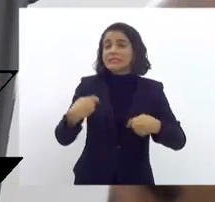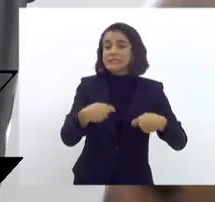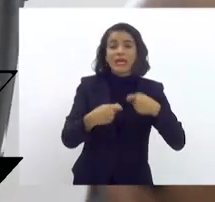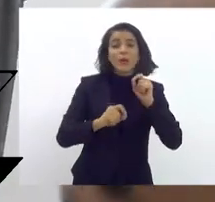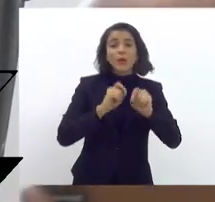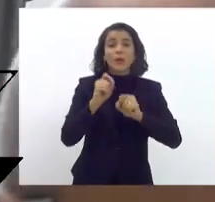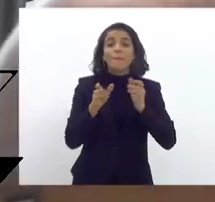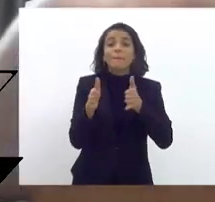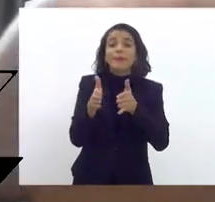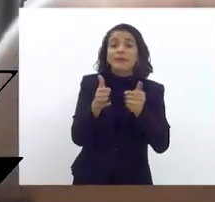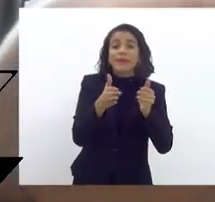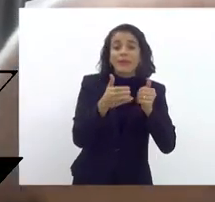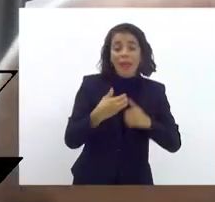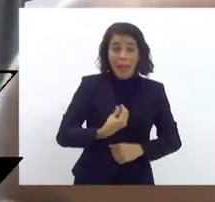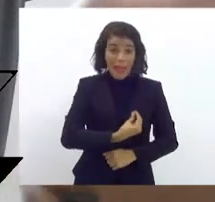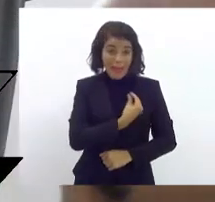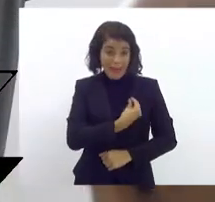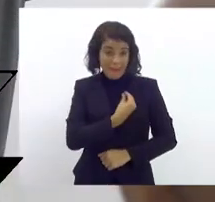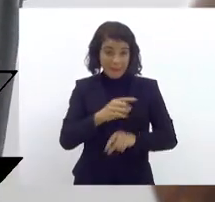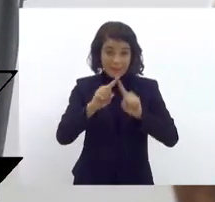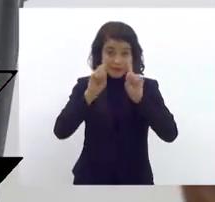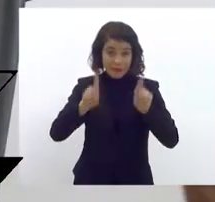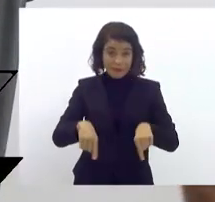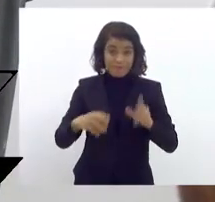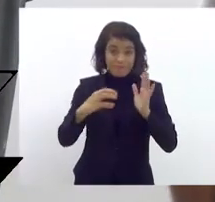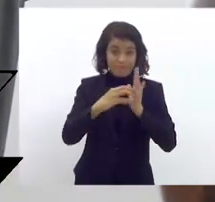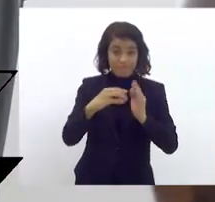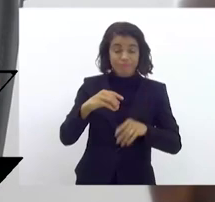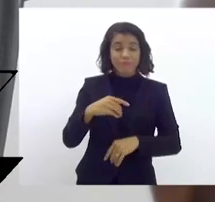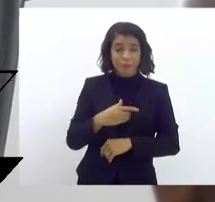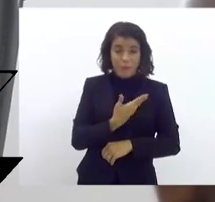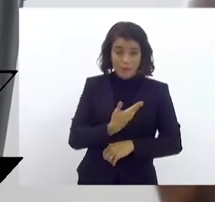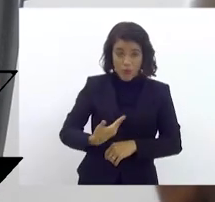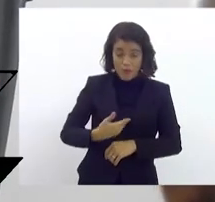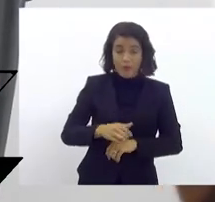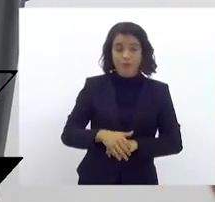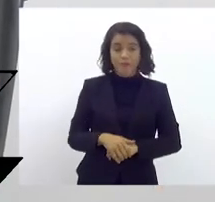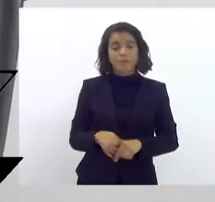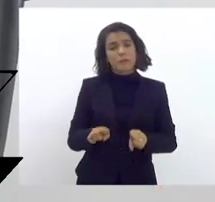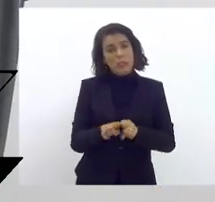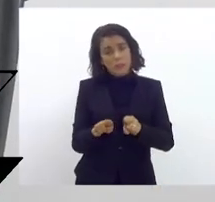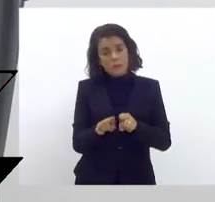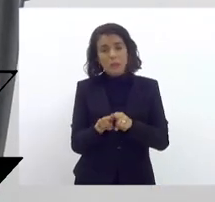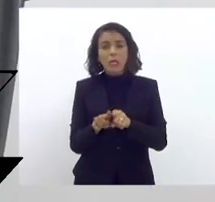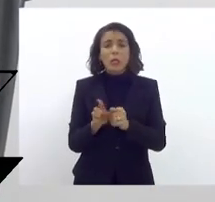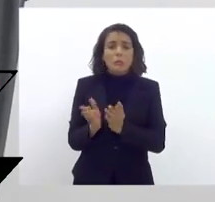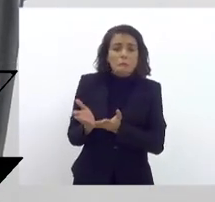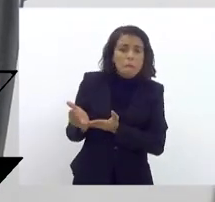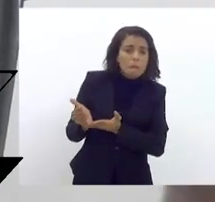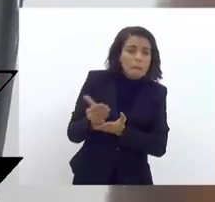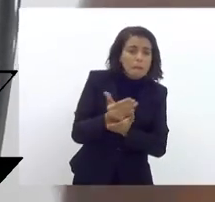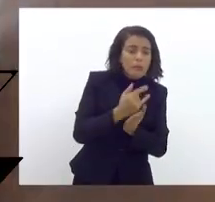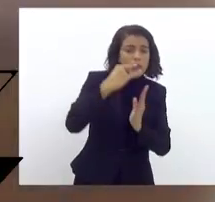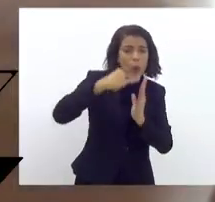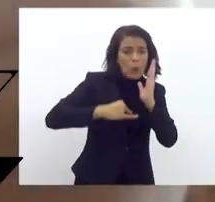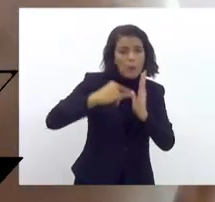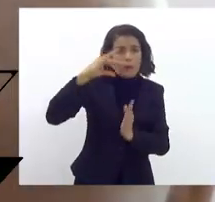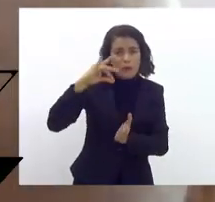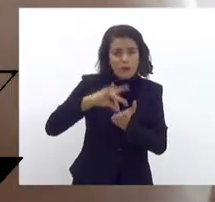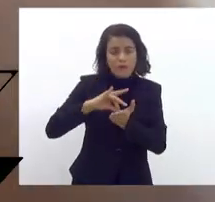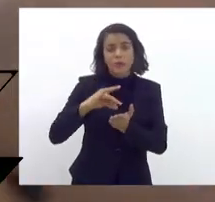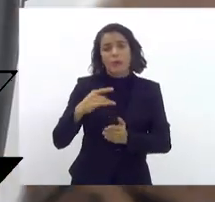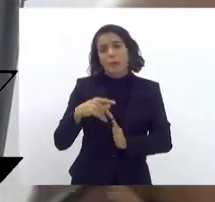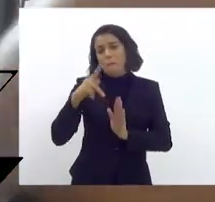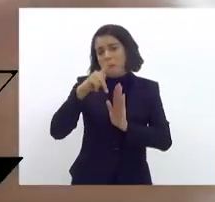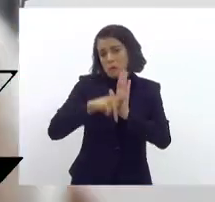requisitar a presença de servidores públicos pessoas de notável saber como também levantado documentos oficiais como protocolos